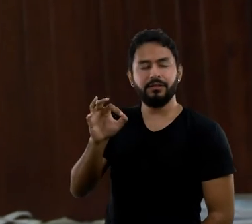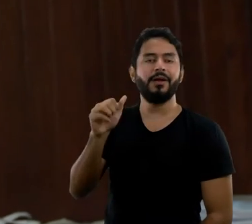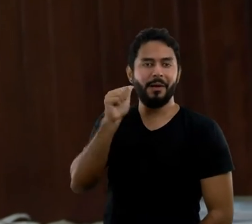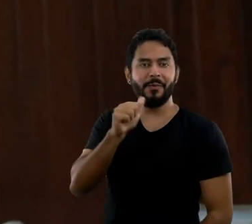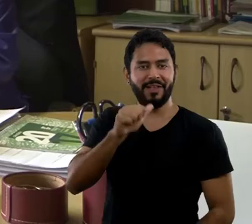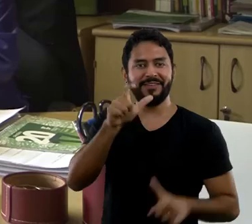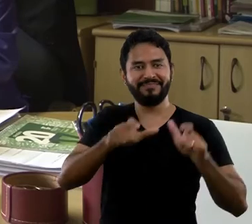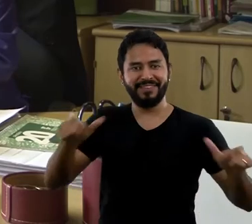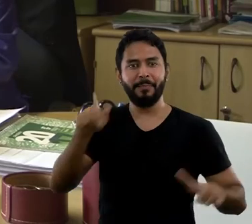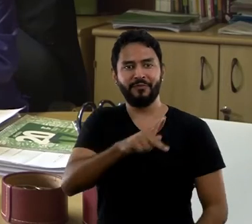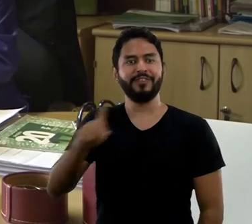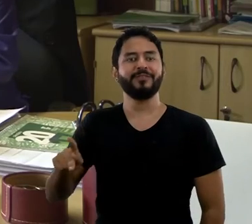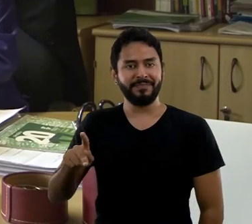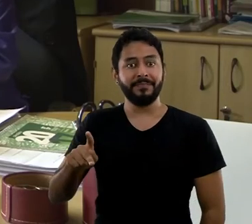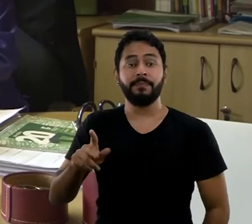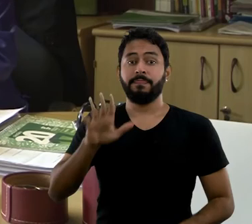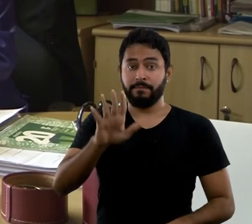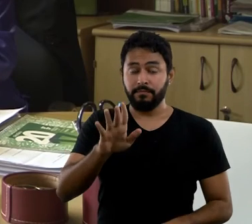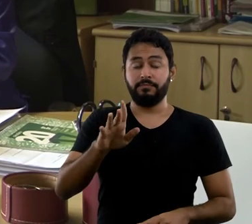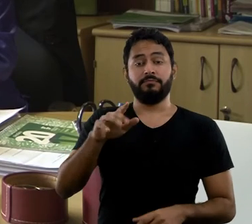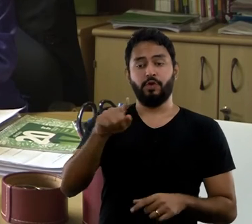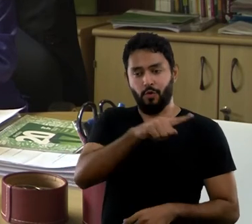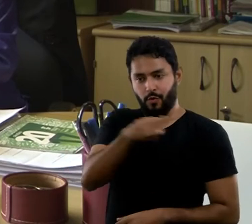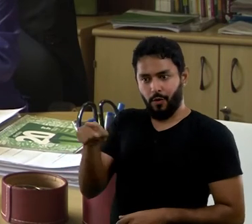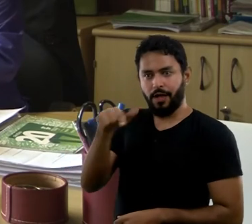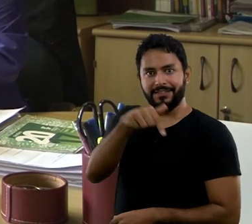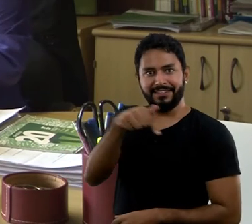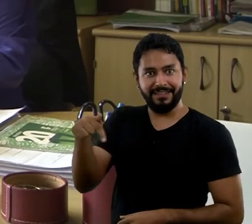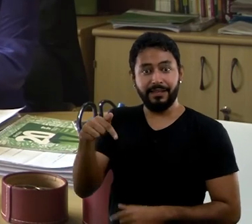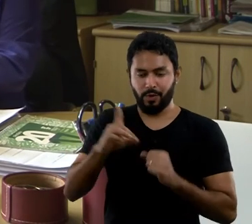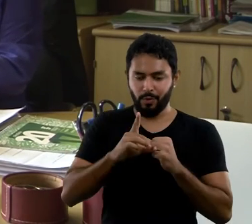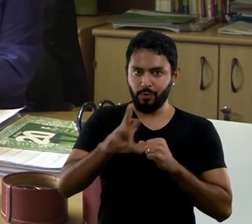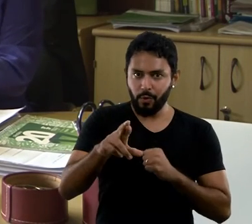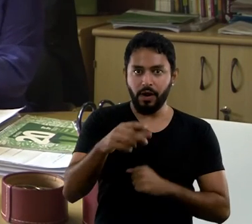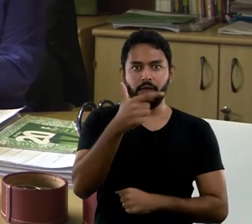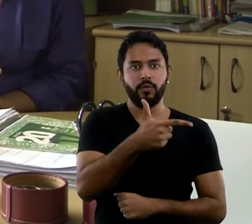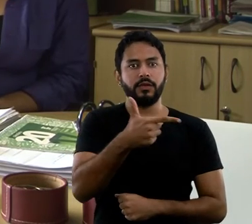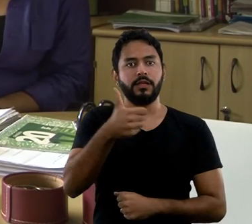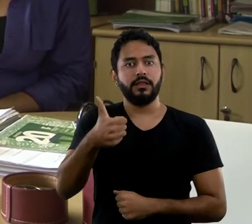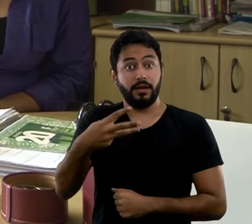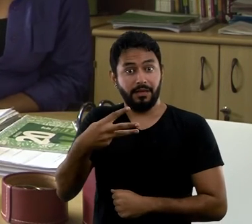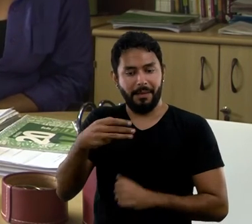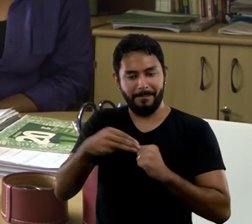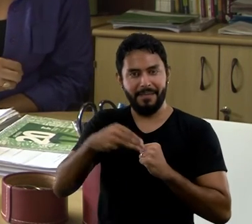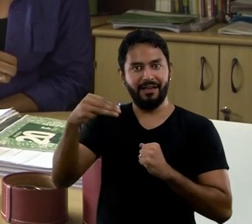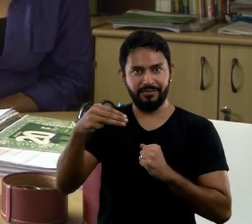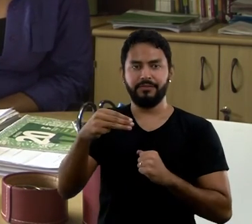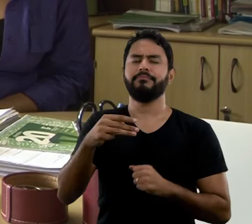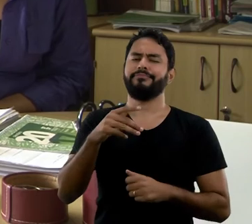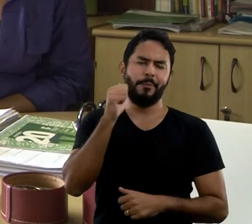são mulheres. Dentre estas, somos 77 doutoras e 213 mestres. Somos